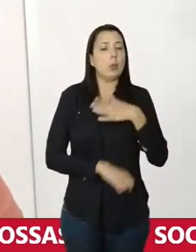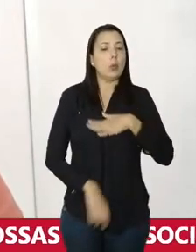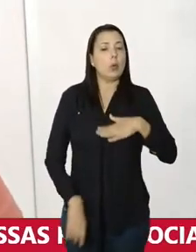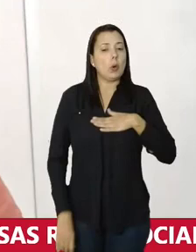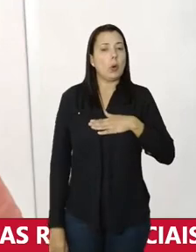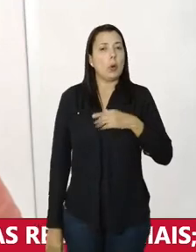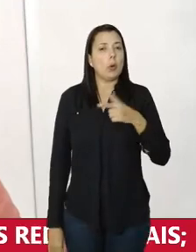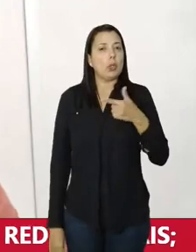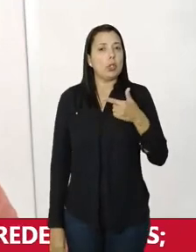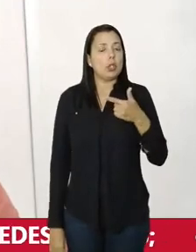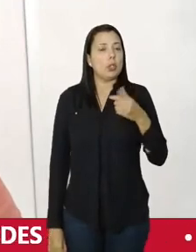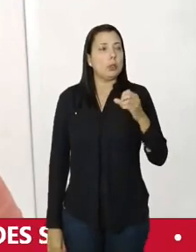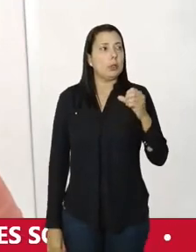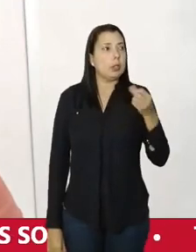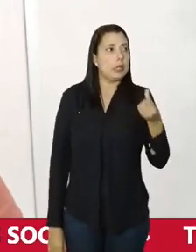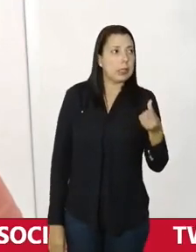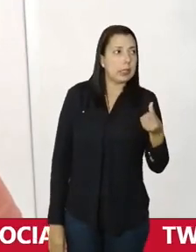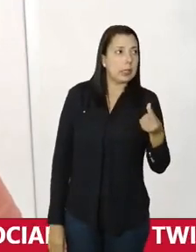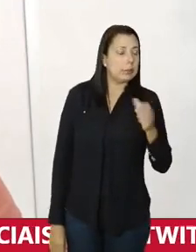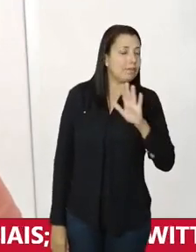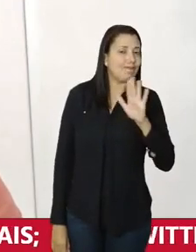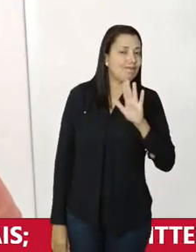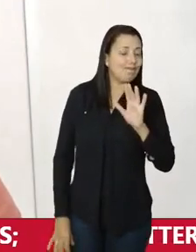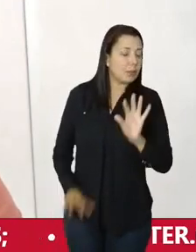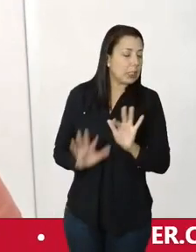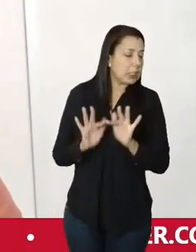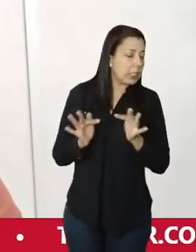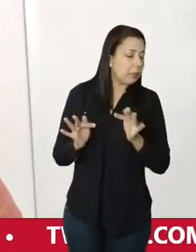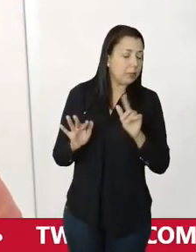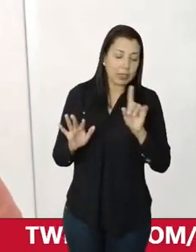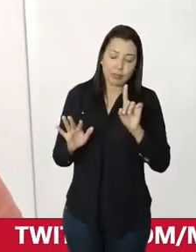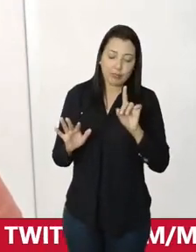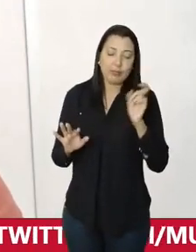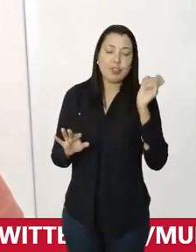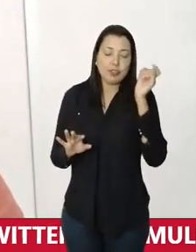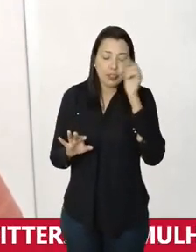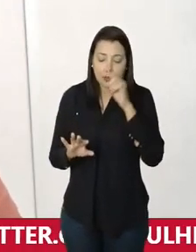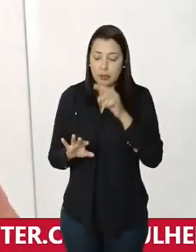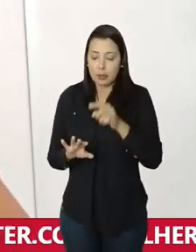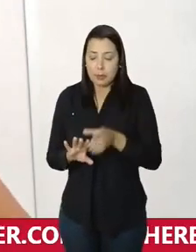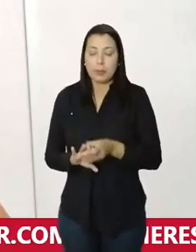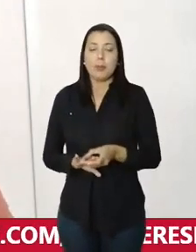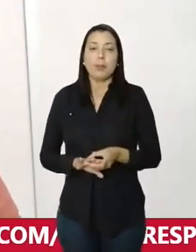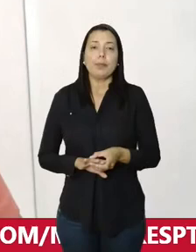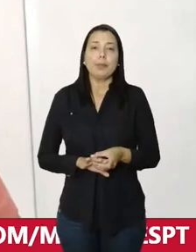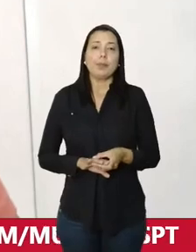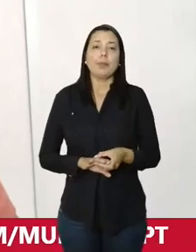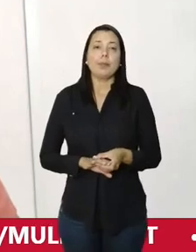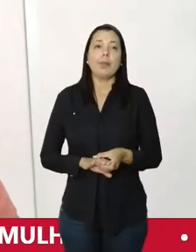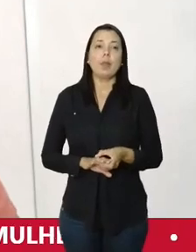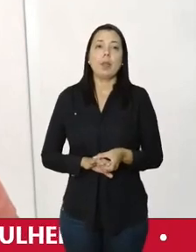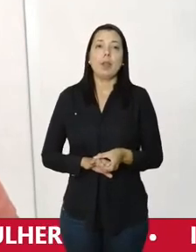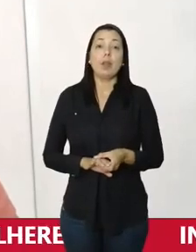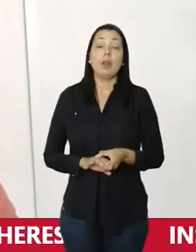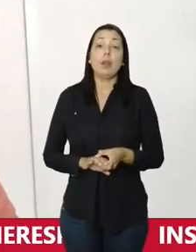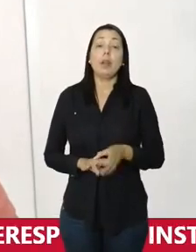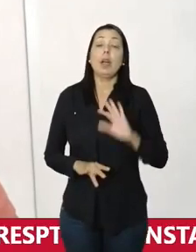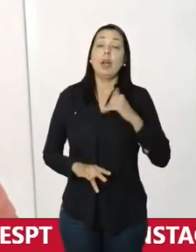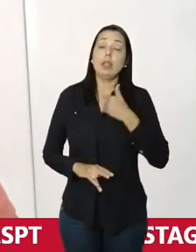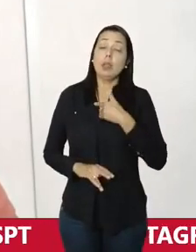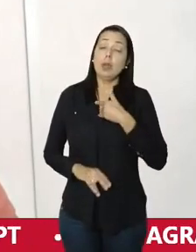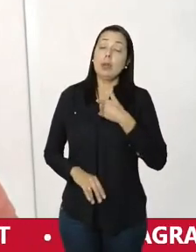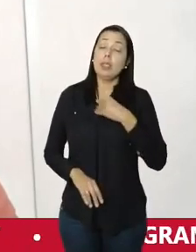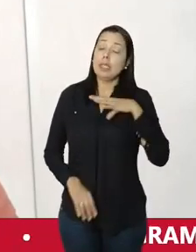de 2016 não é simples, não é fácil. Para nós, né, que amamos